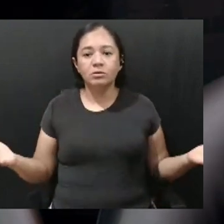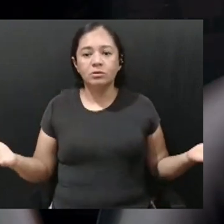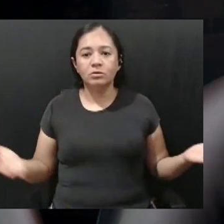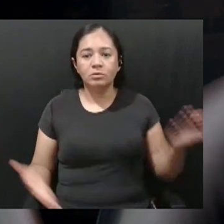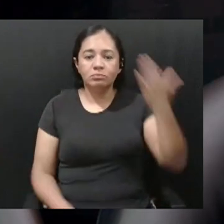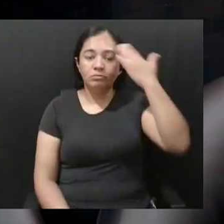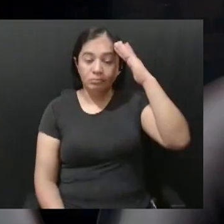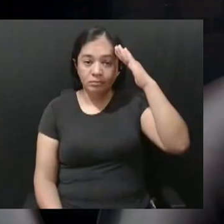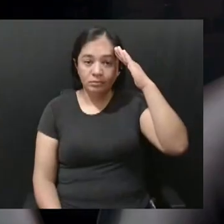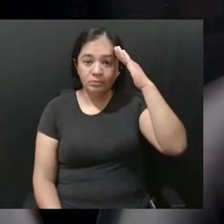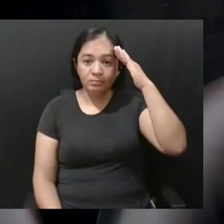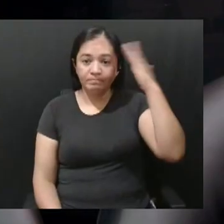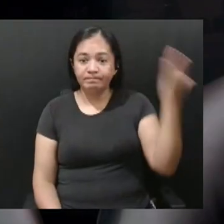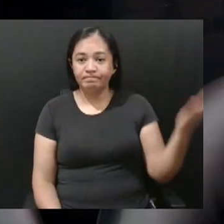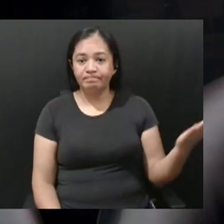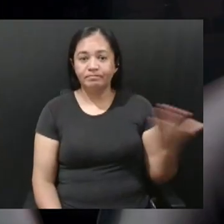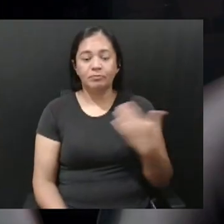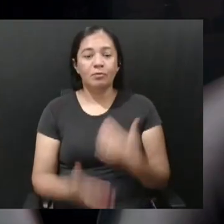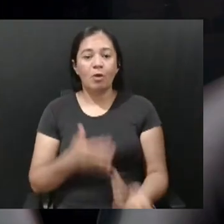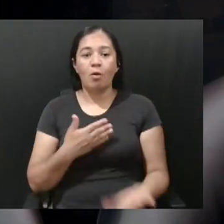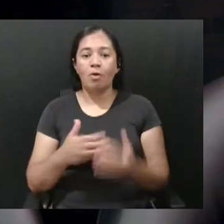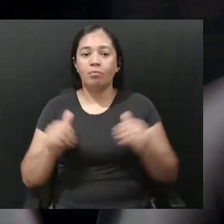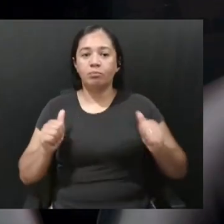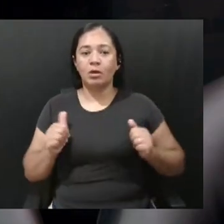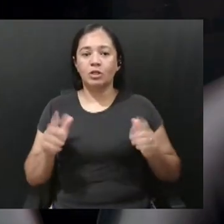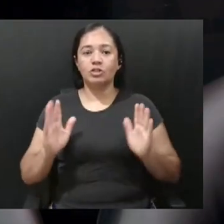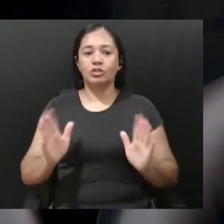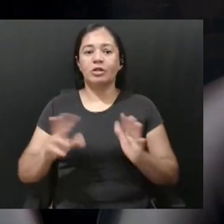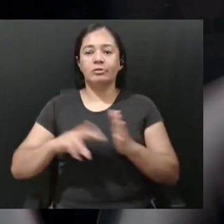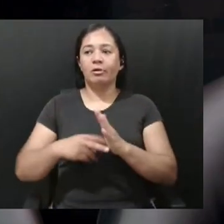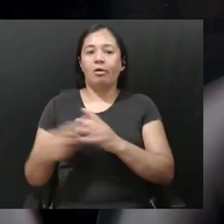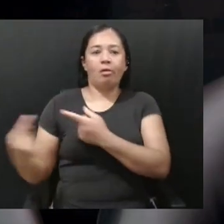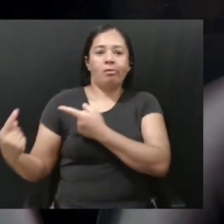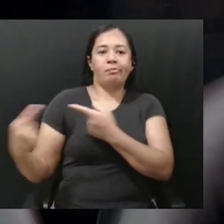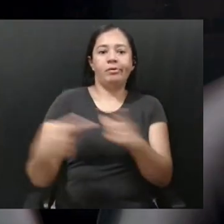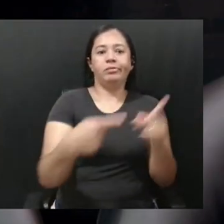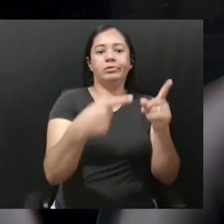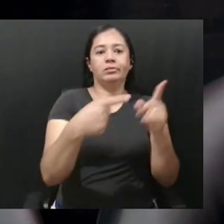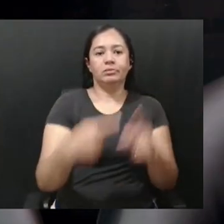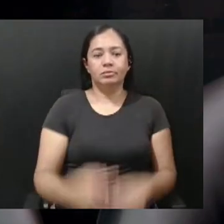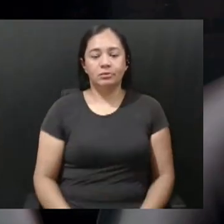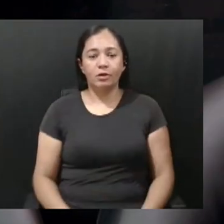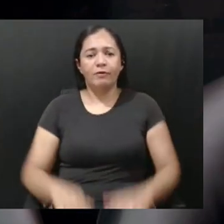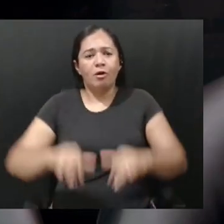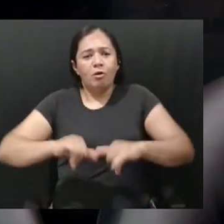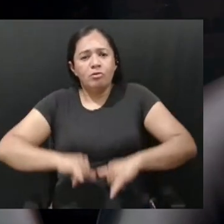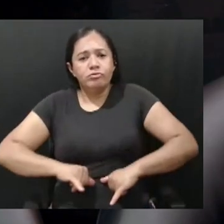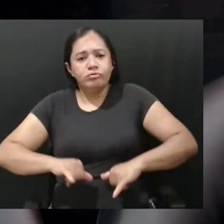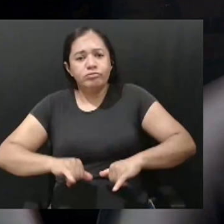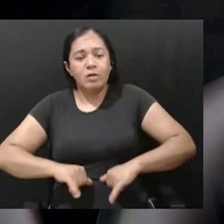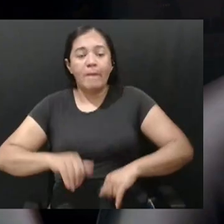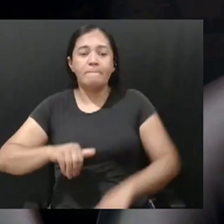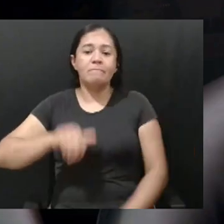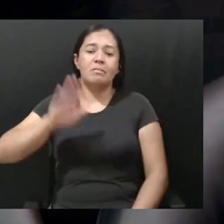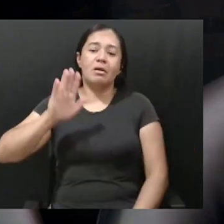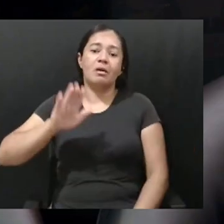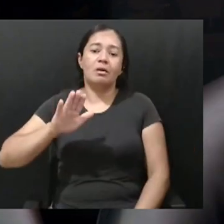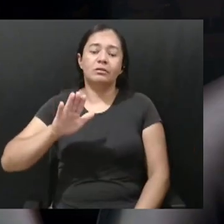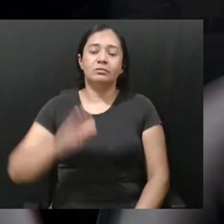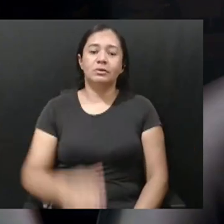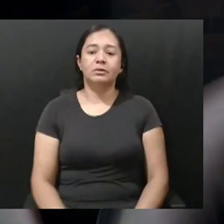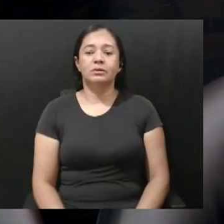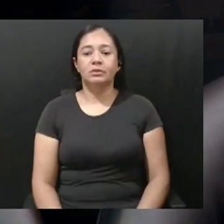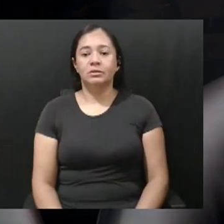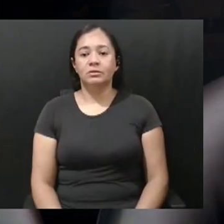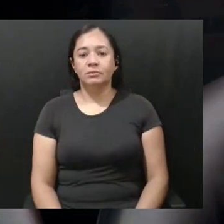qualquer atitude do outro é um ataque a ela, né? Então, Uhum. assim, você acaba sofrendo muito mais, né? Muito mais